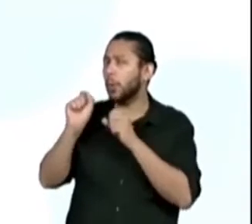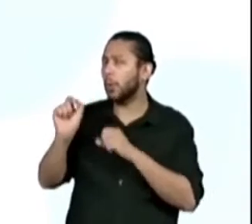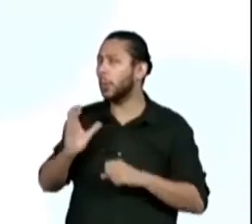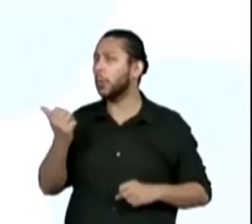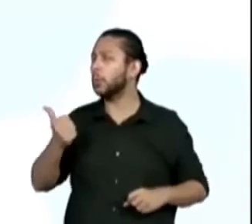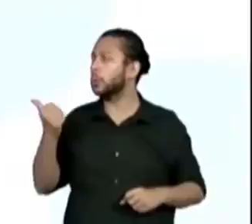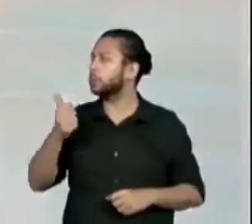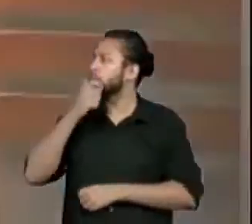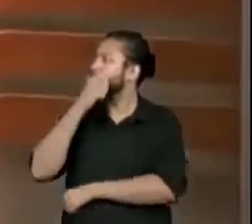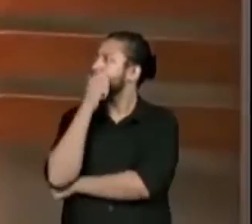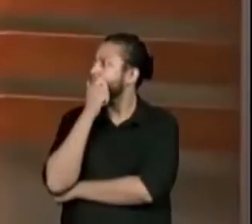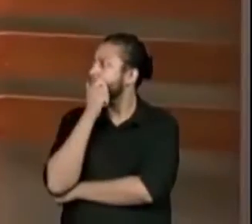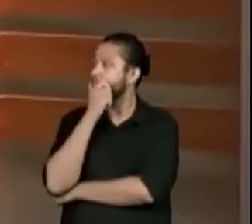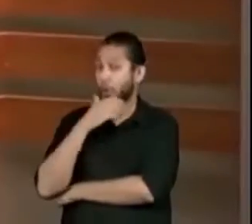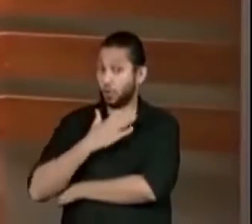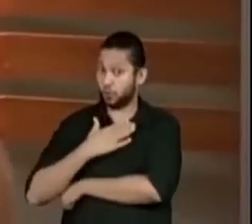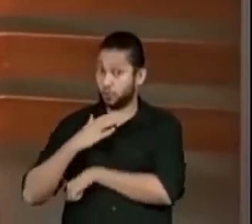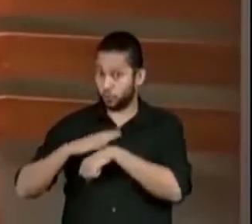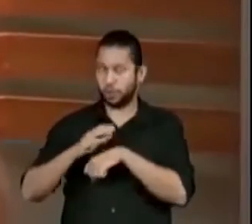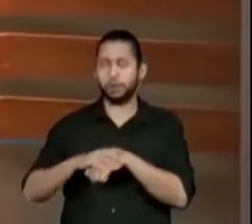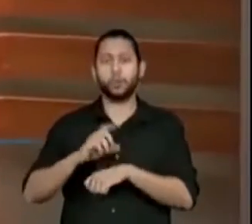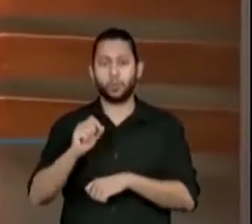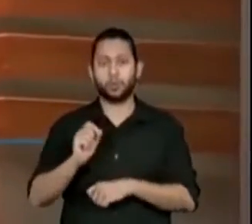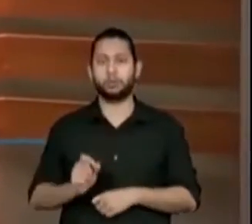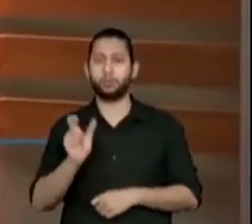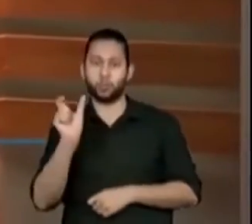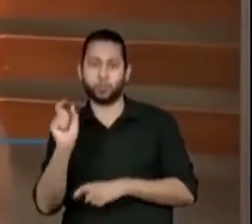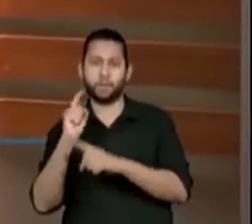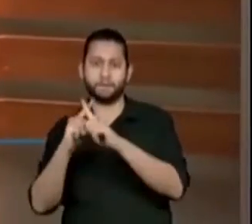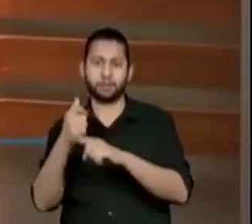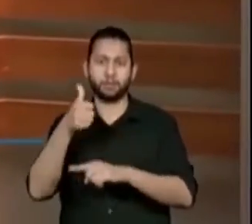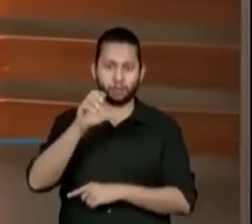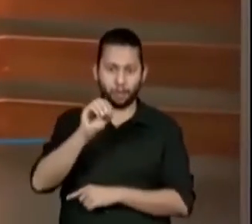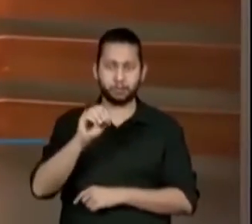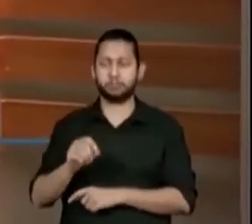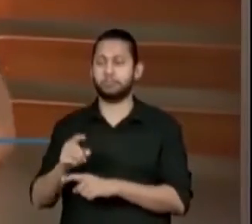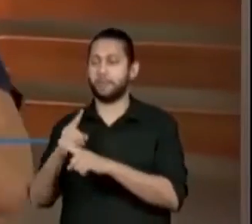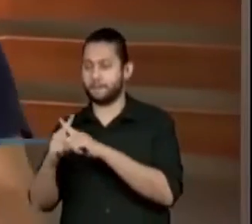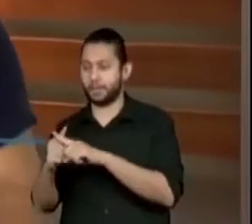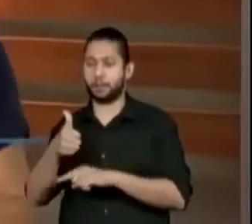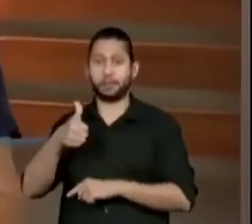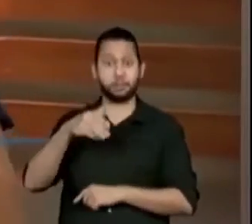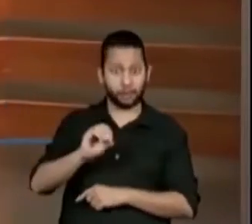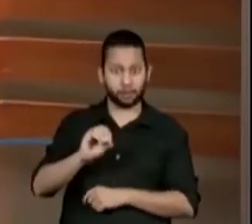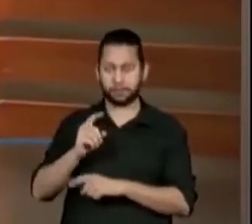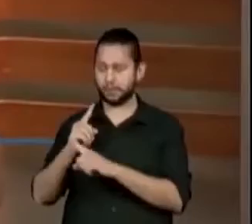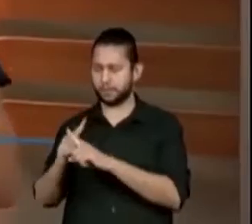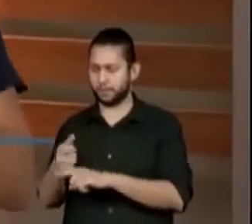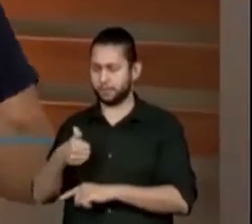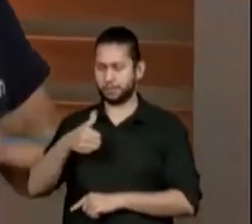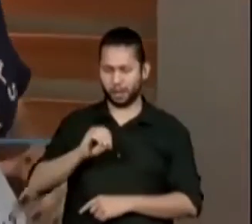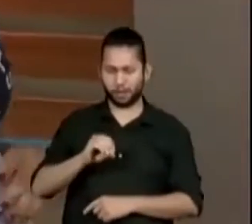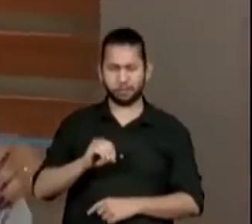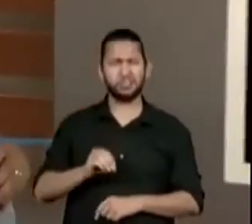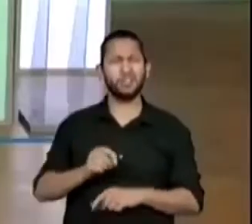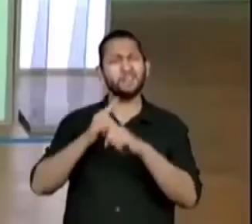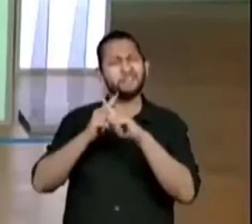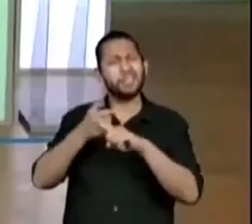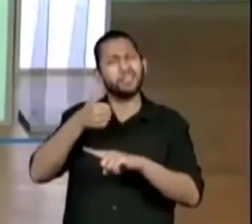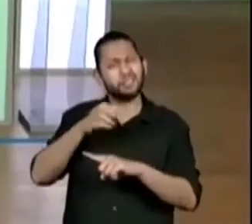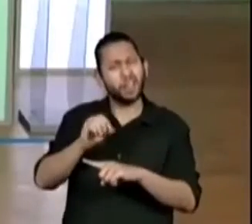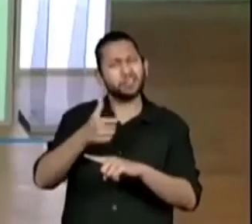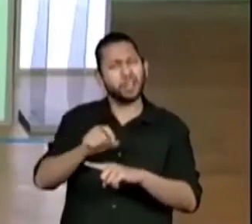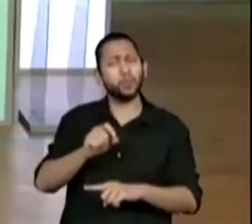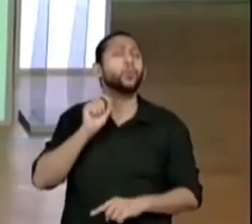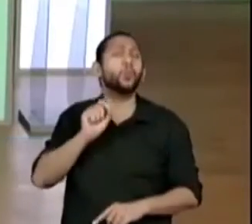realizou 3 multiplicações por 10 e eu quero que vocês deem uma olhadinha aqui na lousa. Vamos lá.